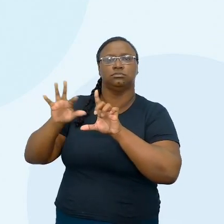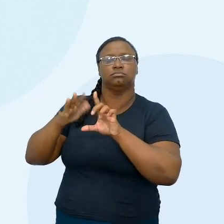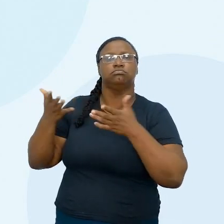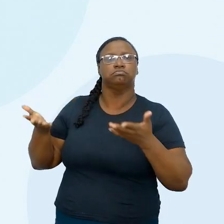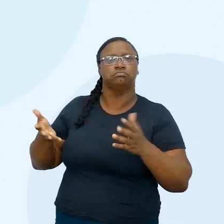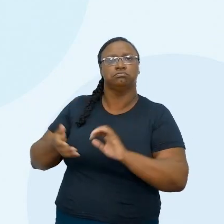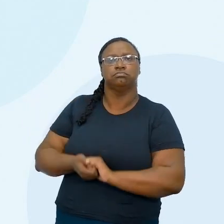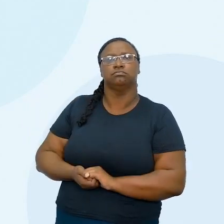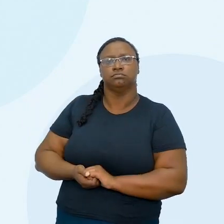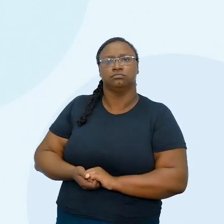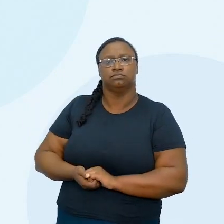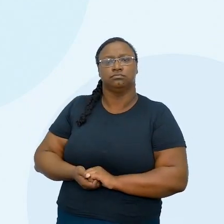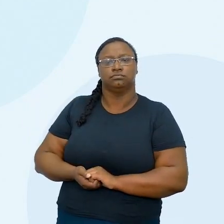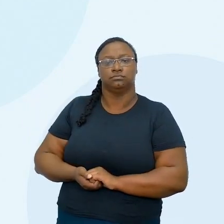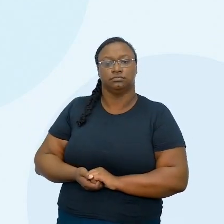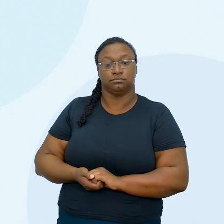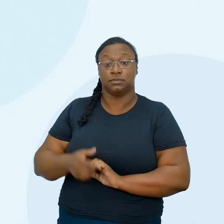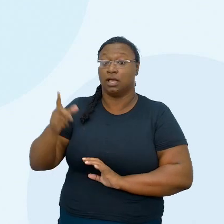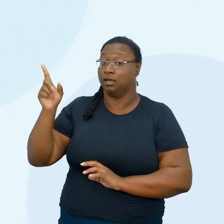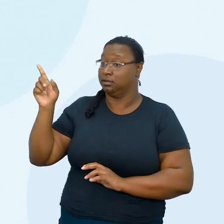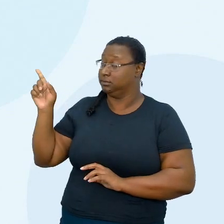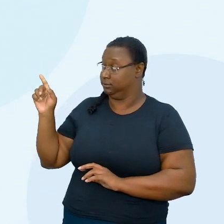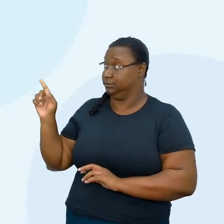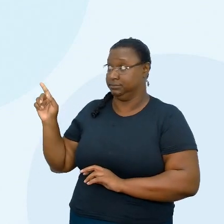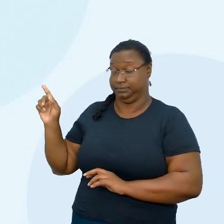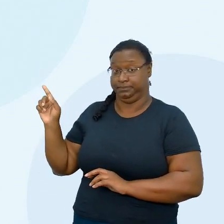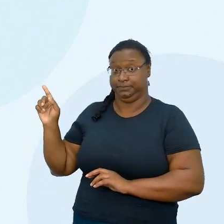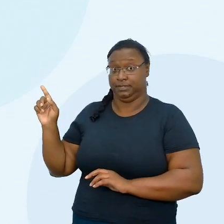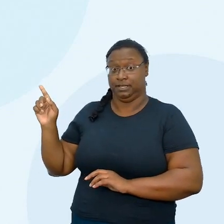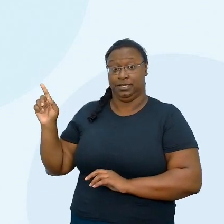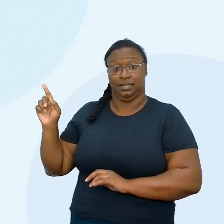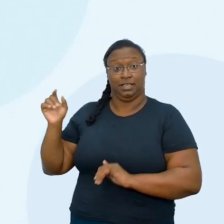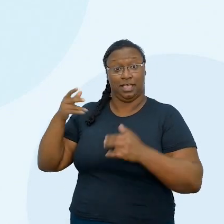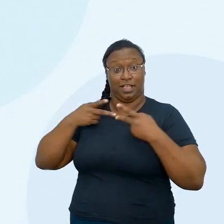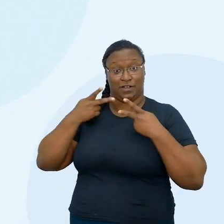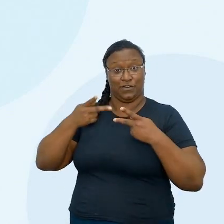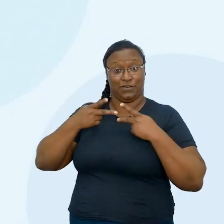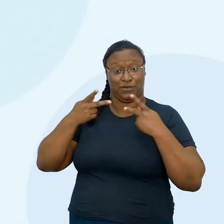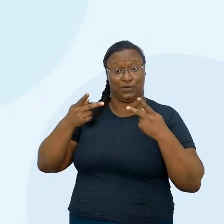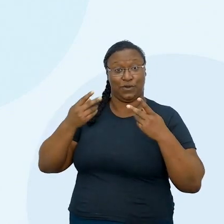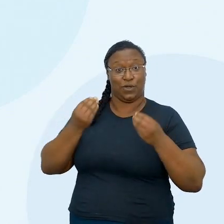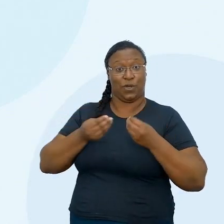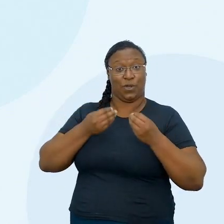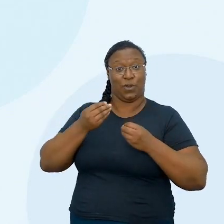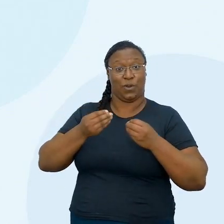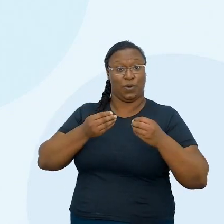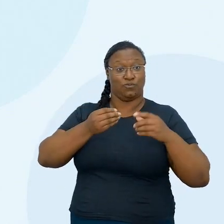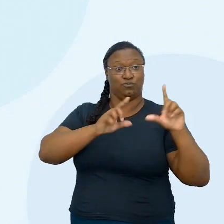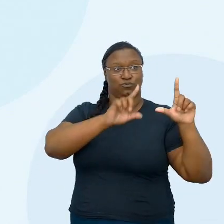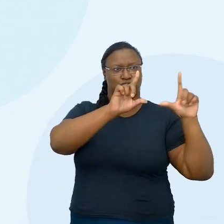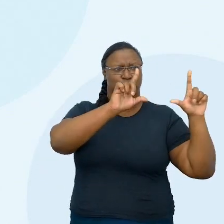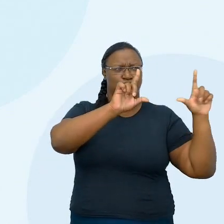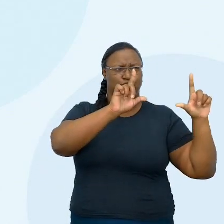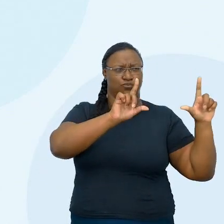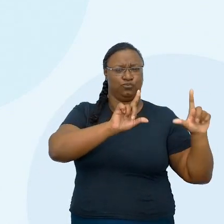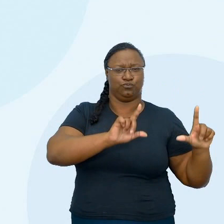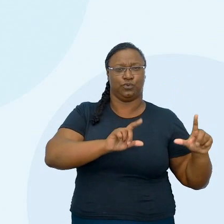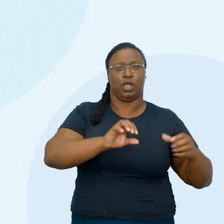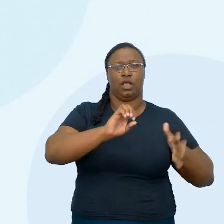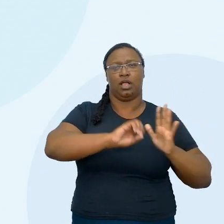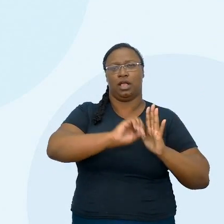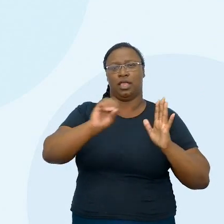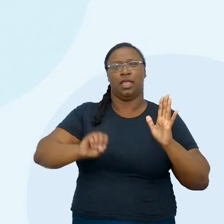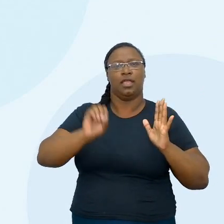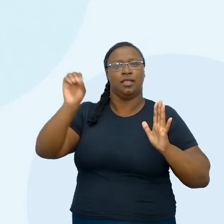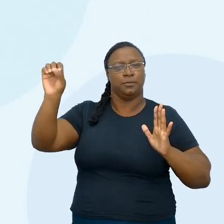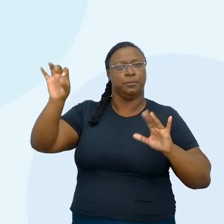Então, nesse slide a gente vai falar sobre a programação do centro de mídia, né? Que ele pode ser acessado tanto pelo QR Code,